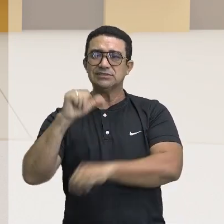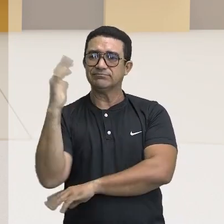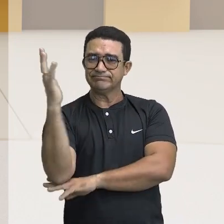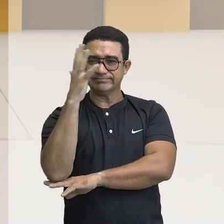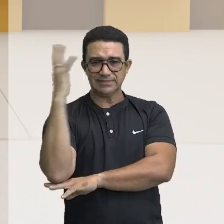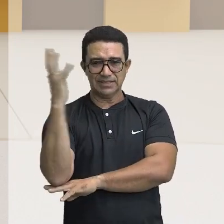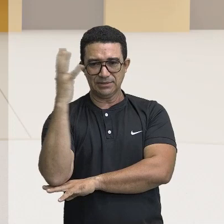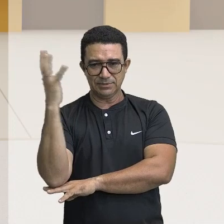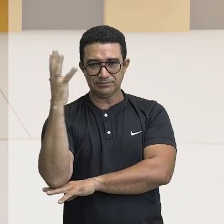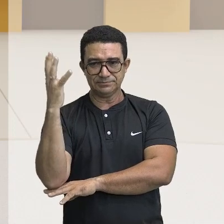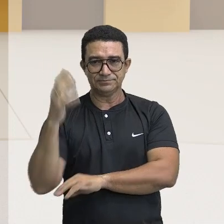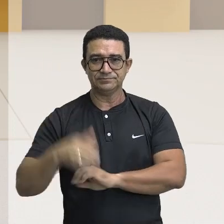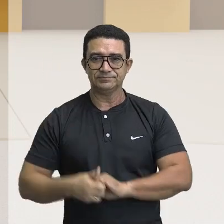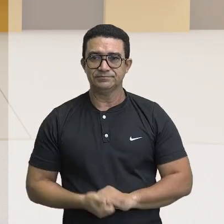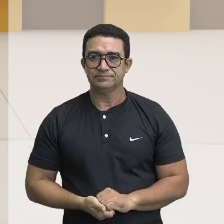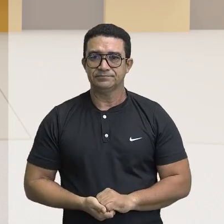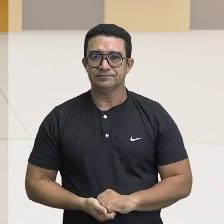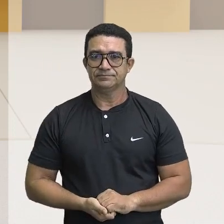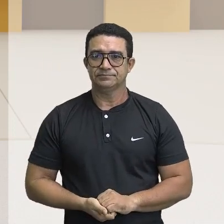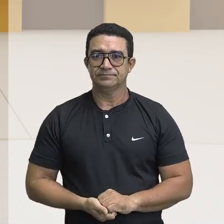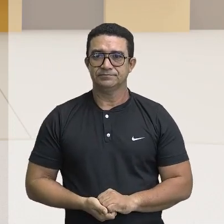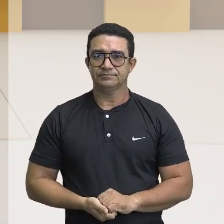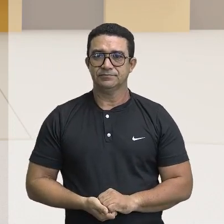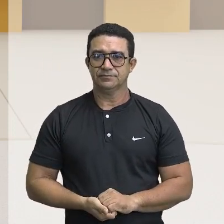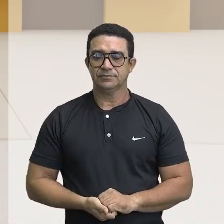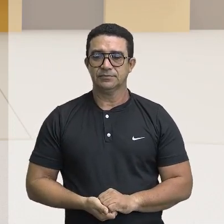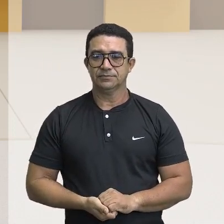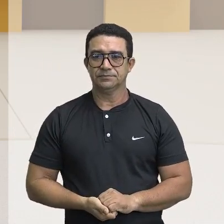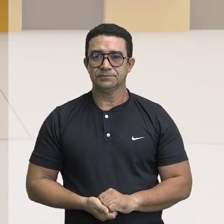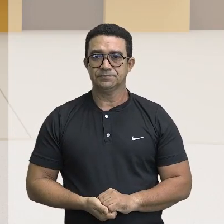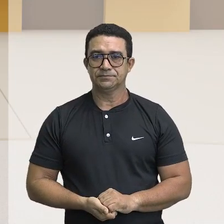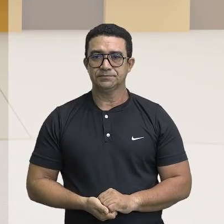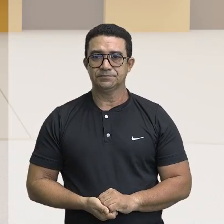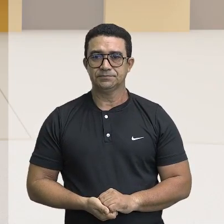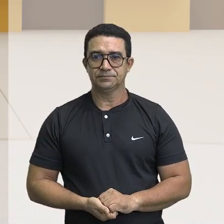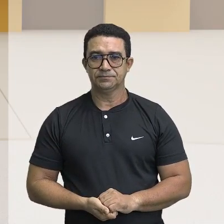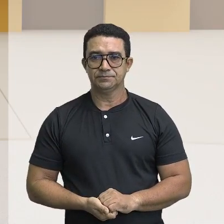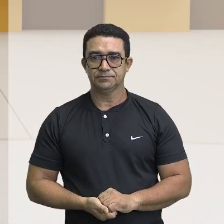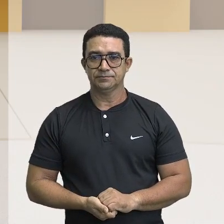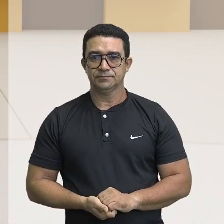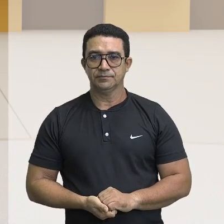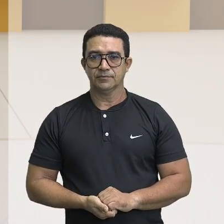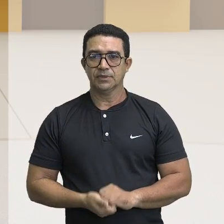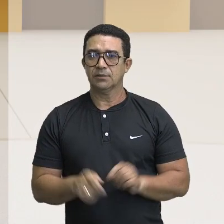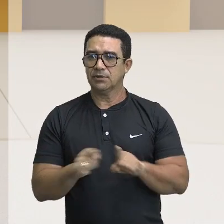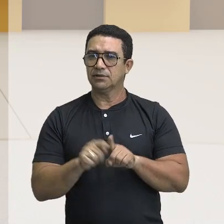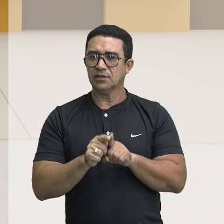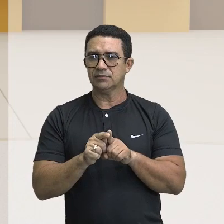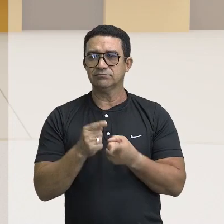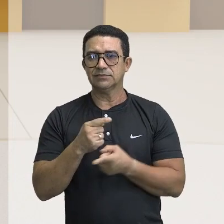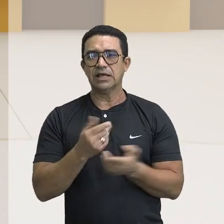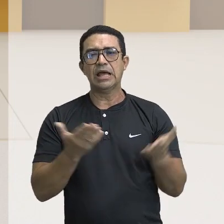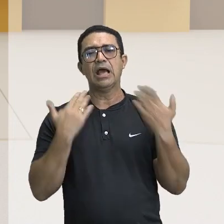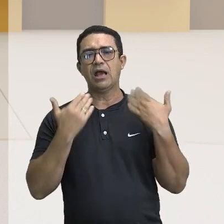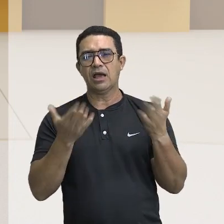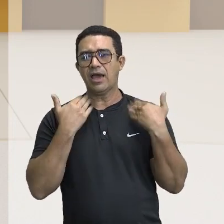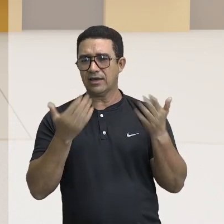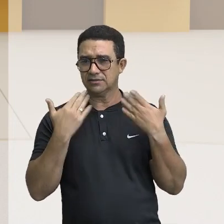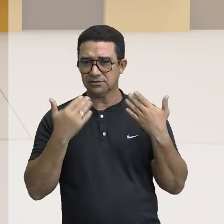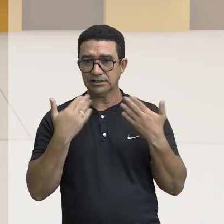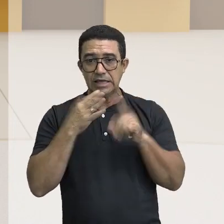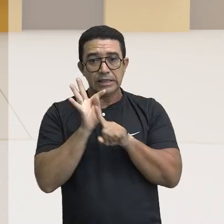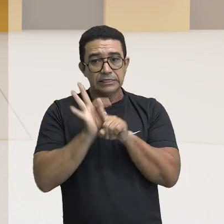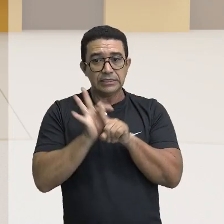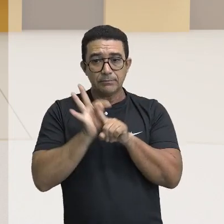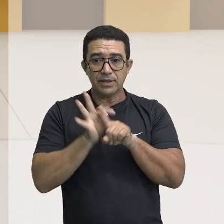Olha só. Vimos isso, né, nas nossas aulas também. Aí temos também aquecimento da temperatura média